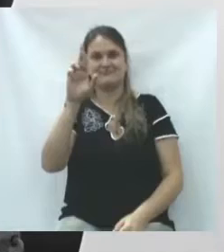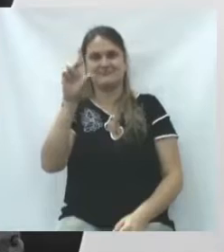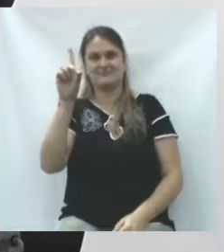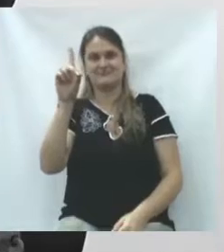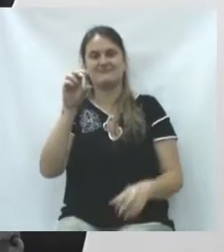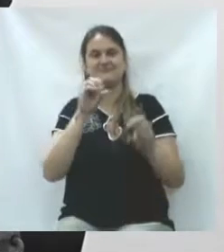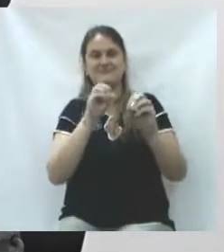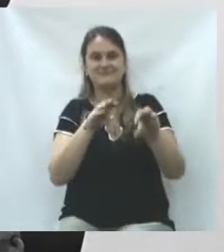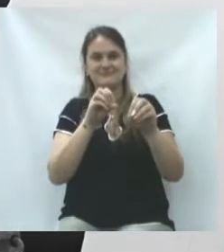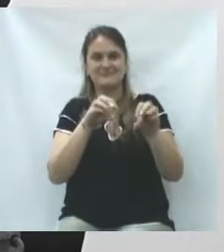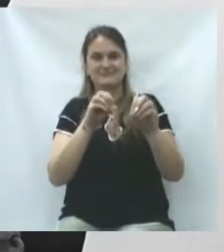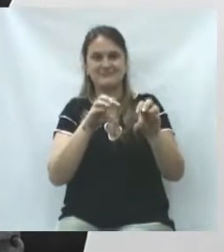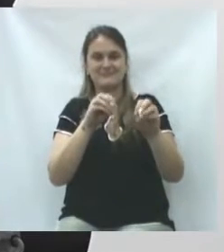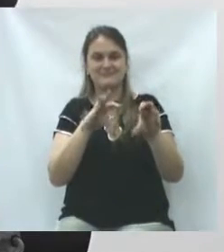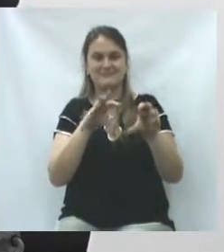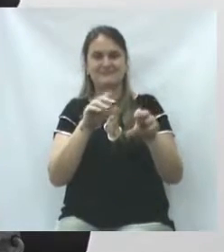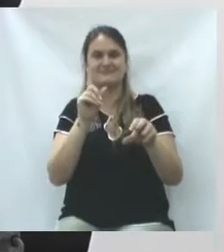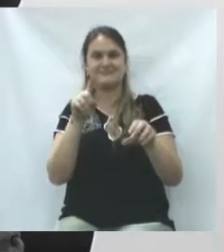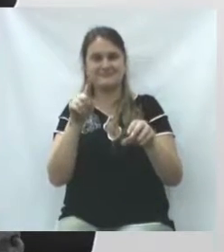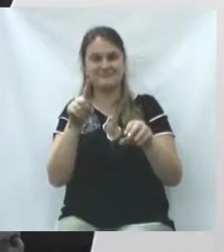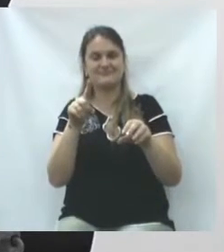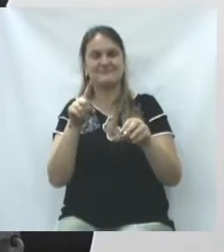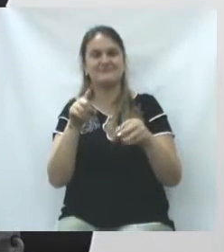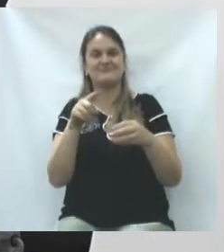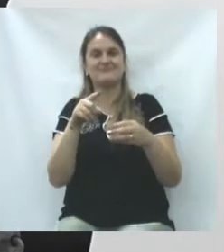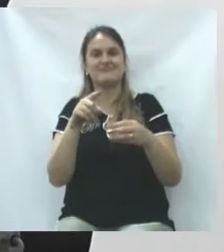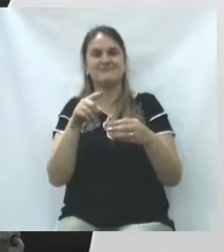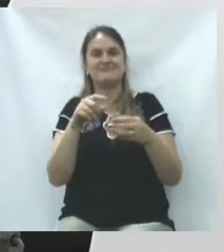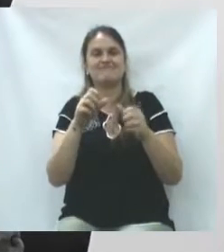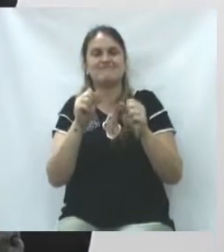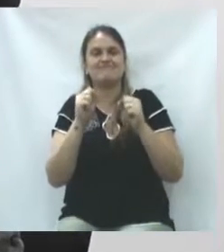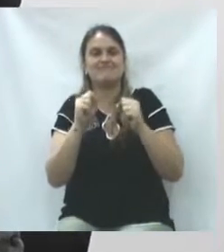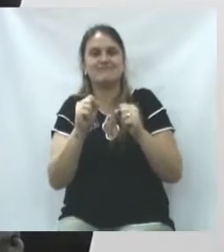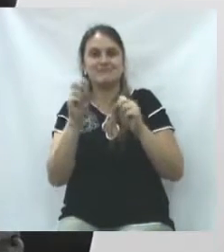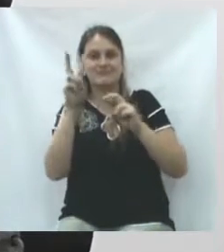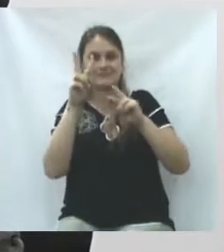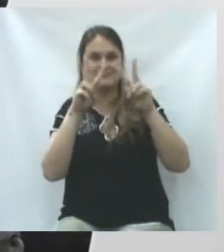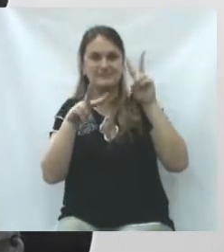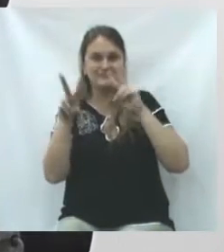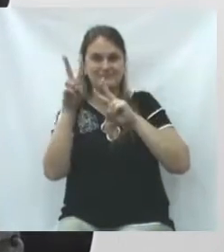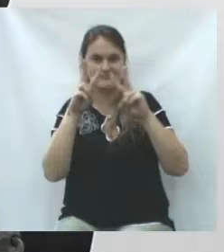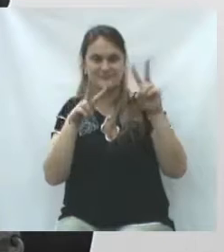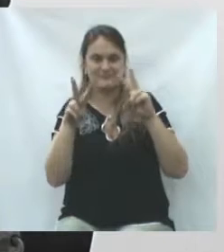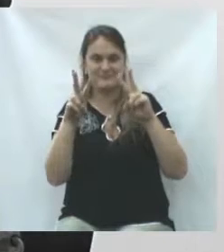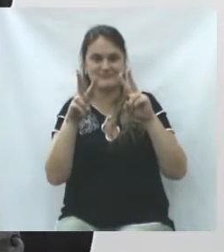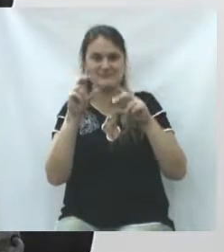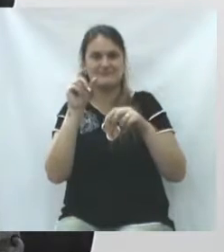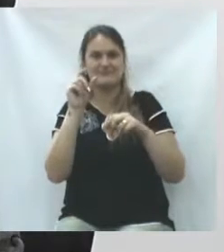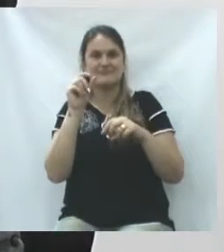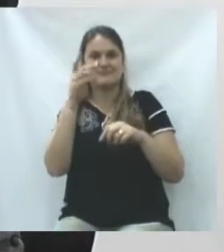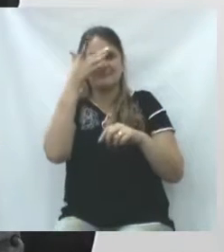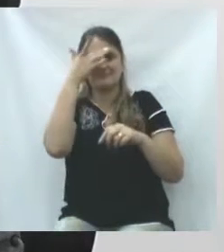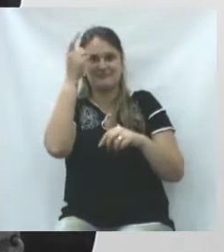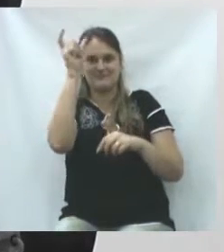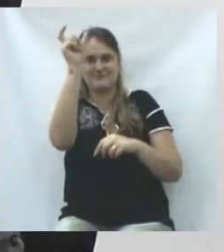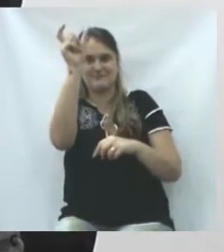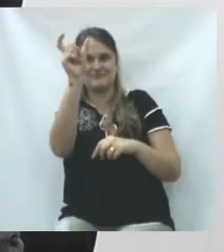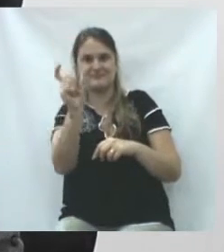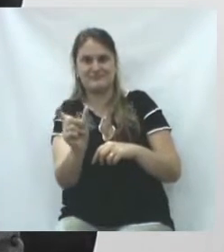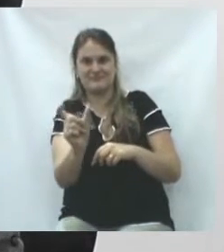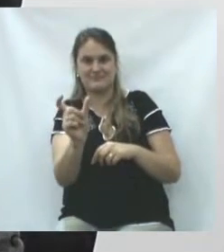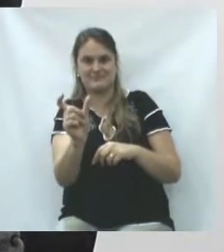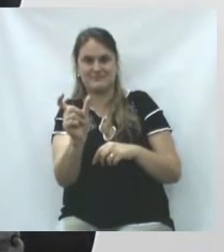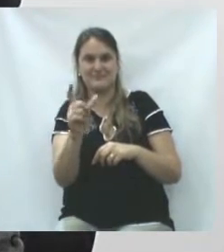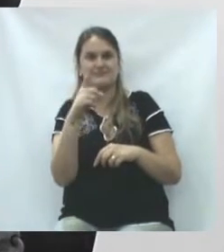Educar é a arte de poder ver naquele ser a oportunidade de